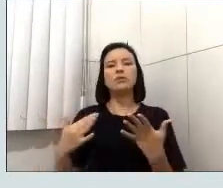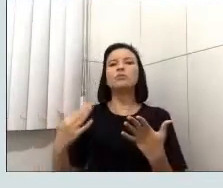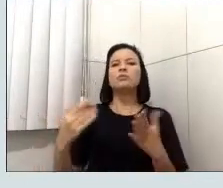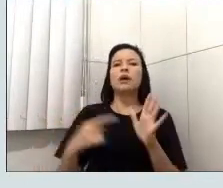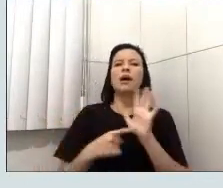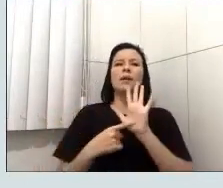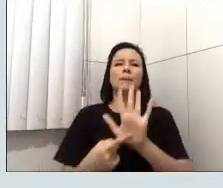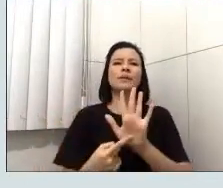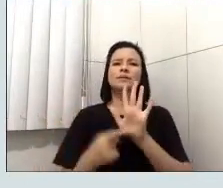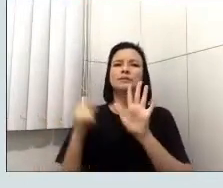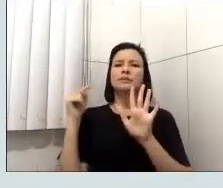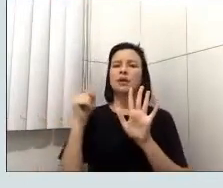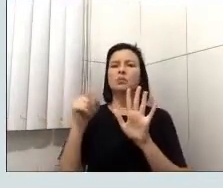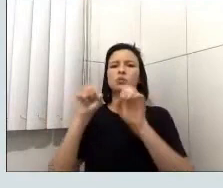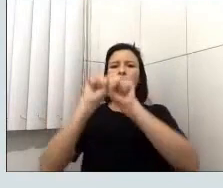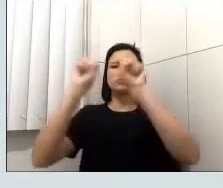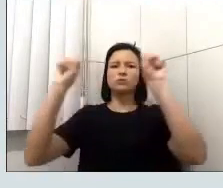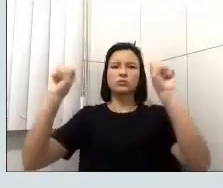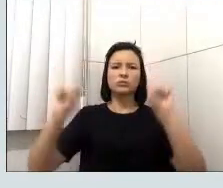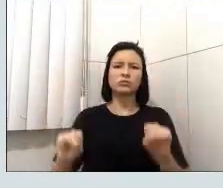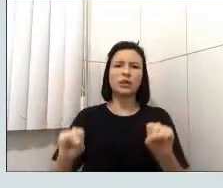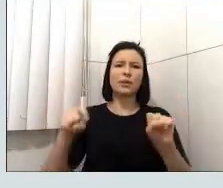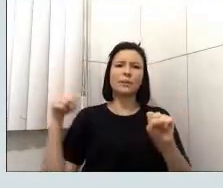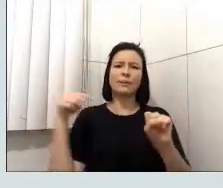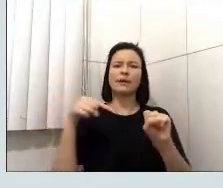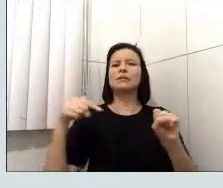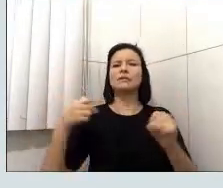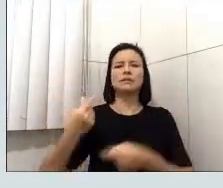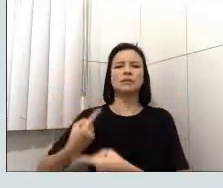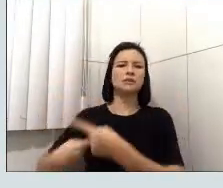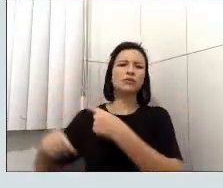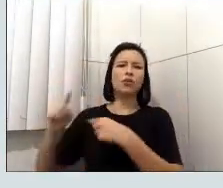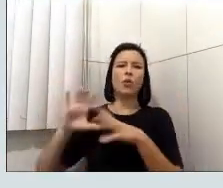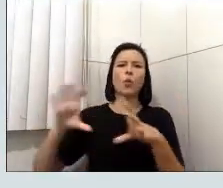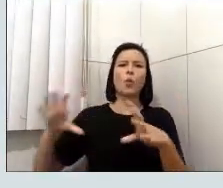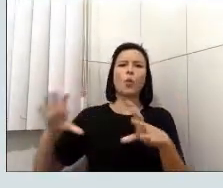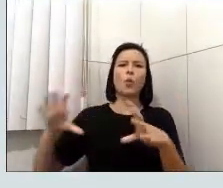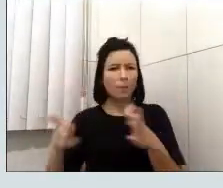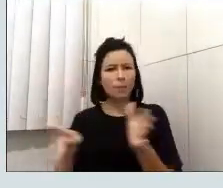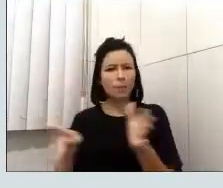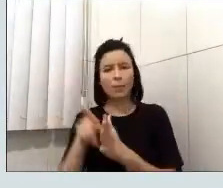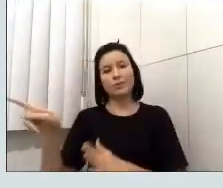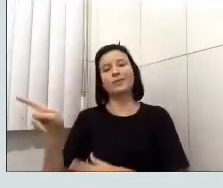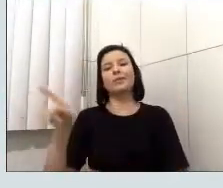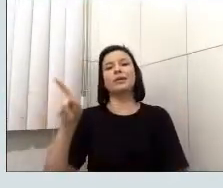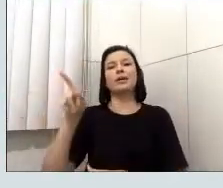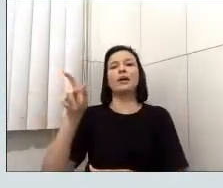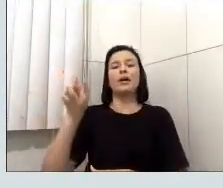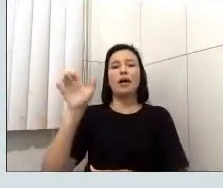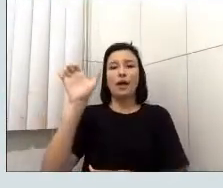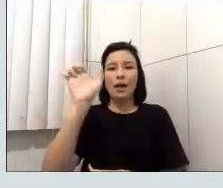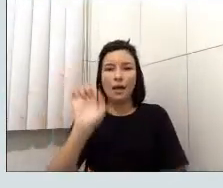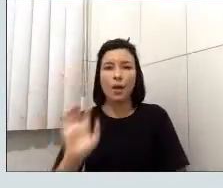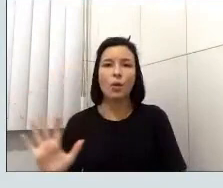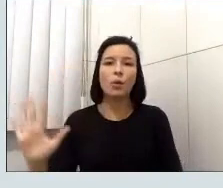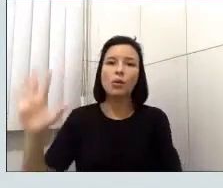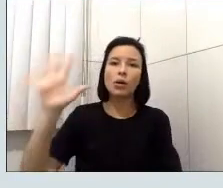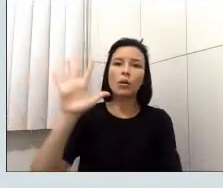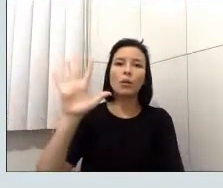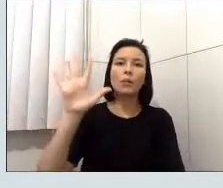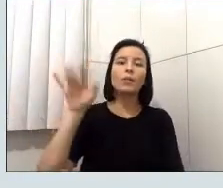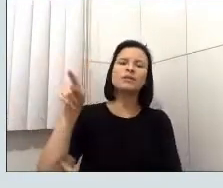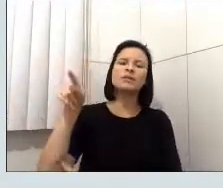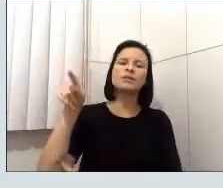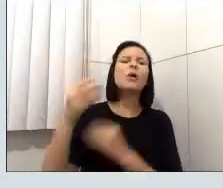apresentavam um sistema que foi desenvolvido por alguns grupos ali na Europa e que buscavam